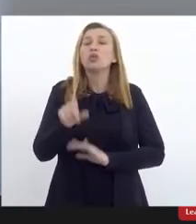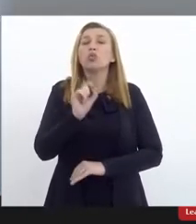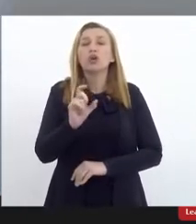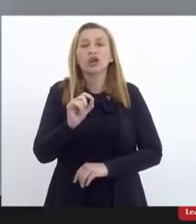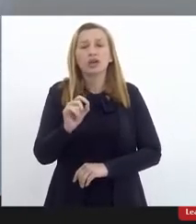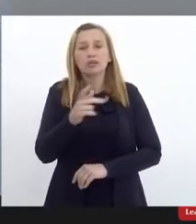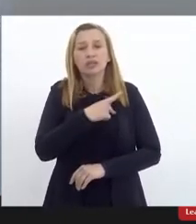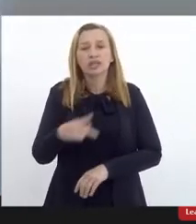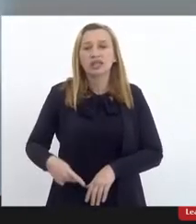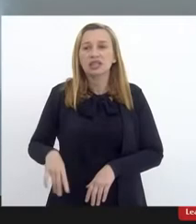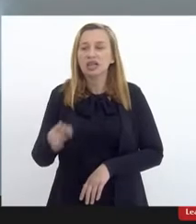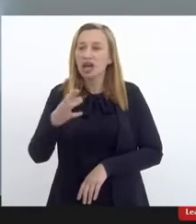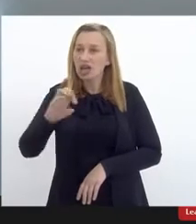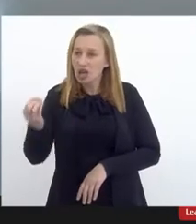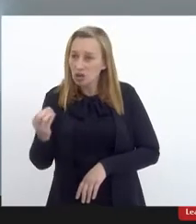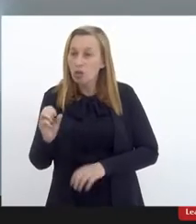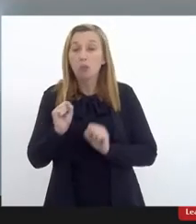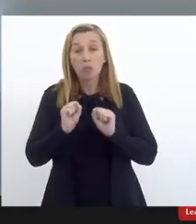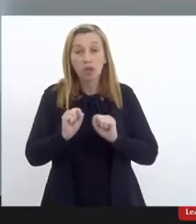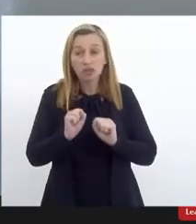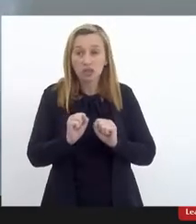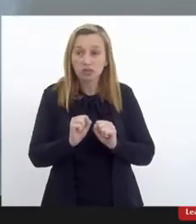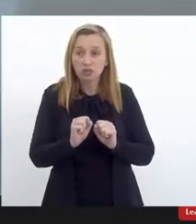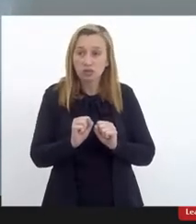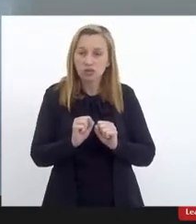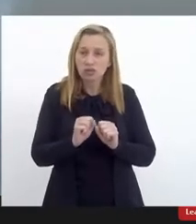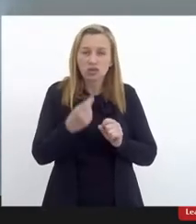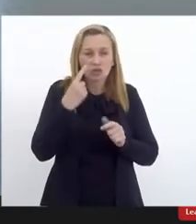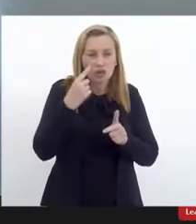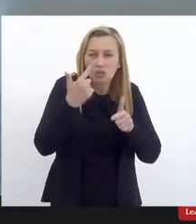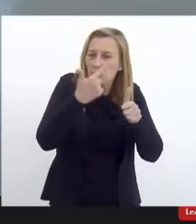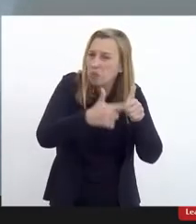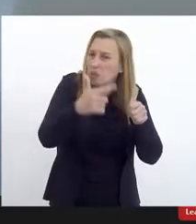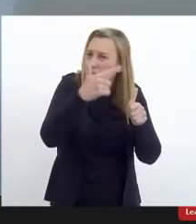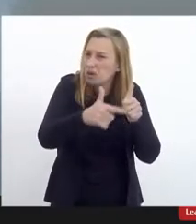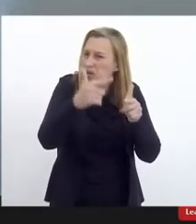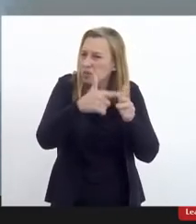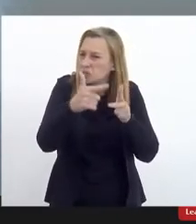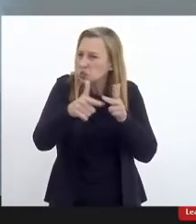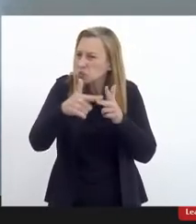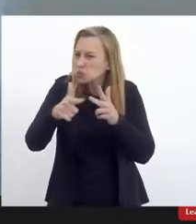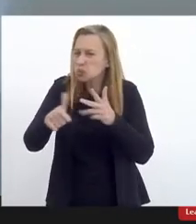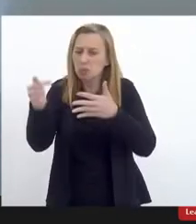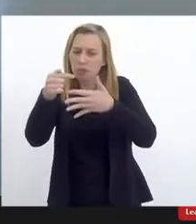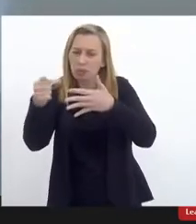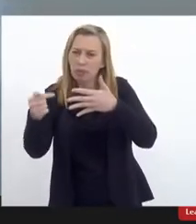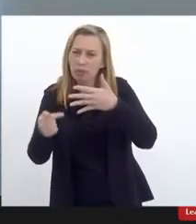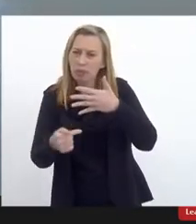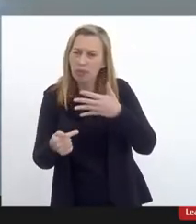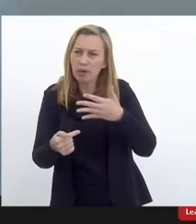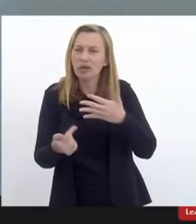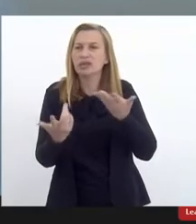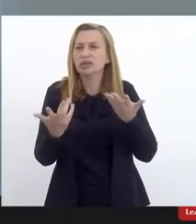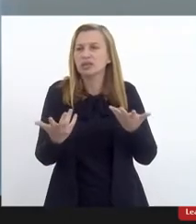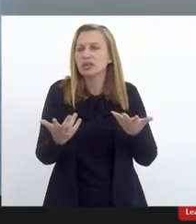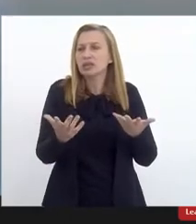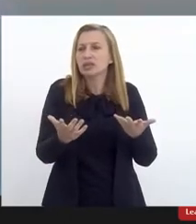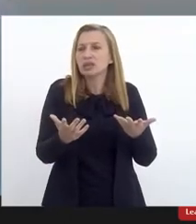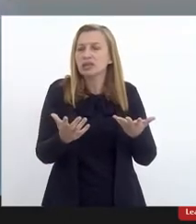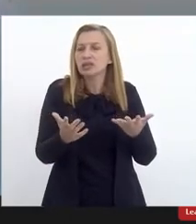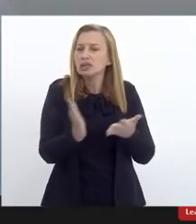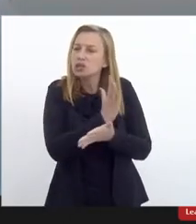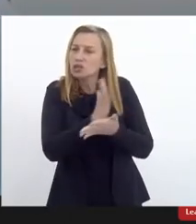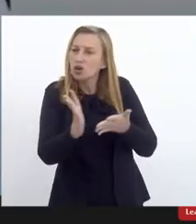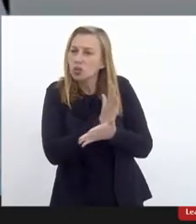presidente Carrilho, que nós podemos até enfrentar problemas assim pontuais, embora relevantes, mas pontuais, em